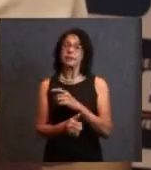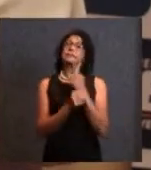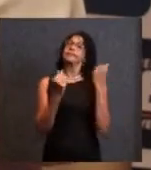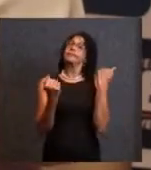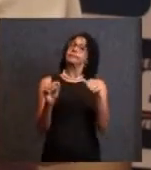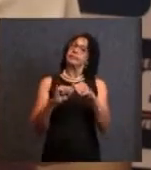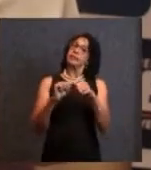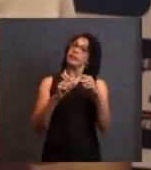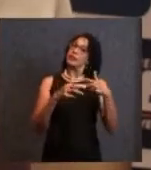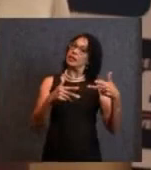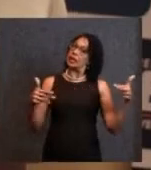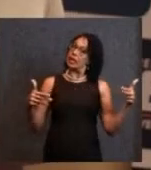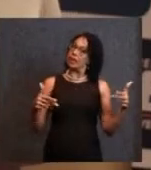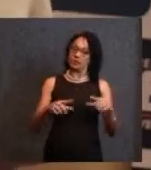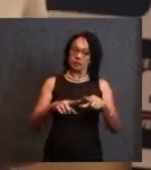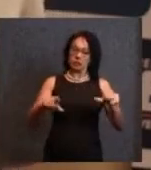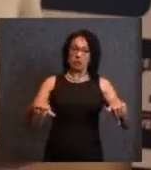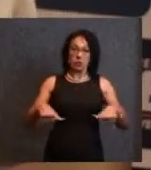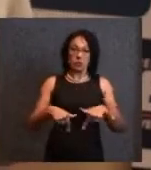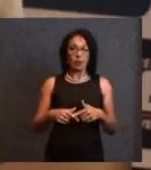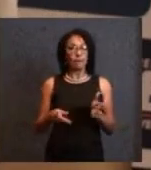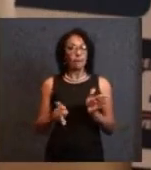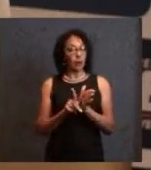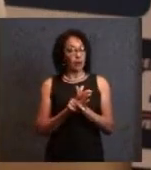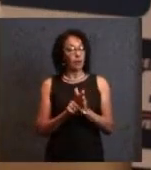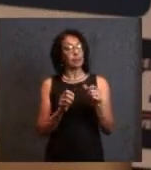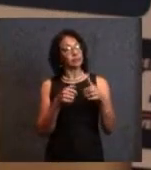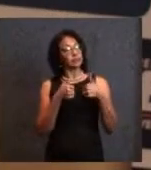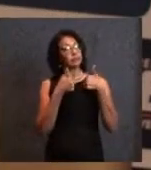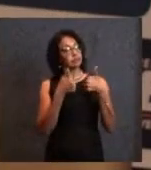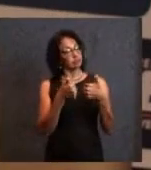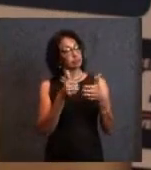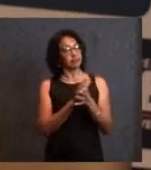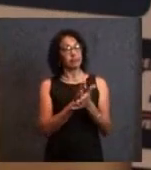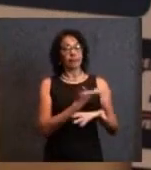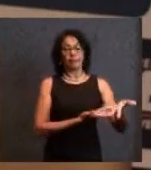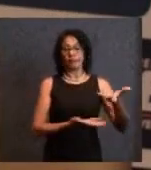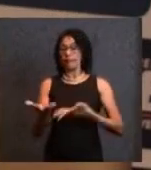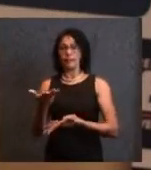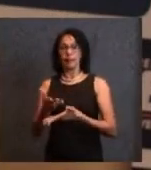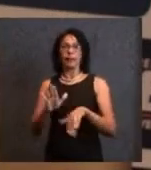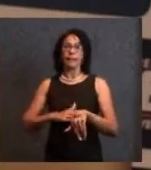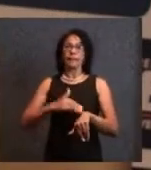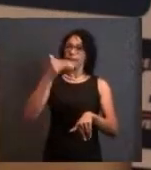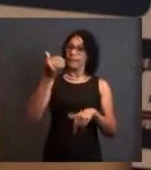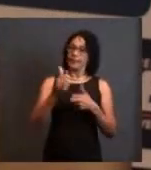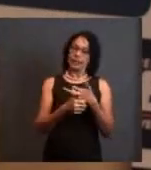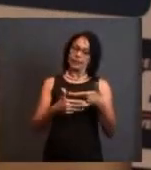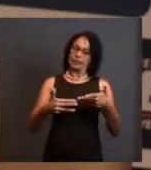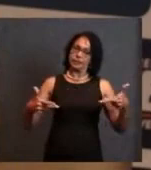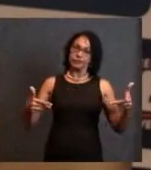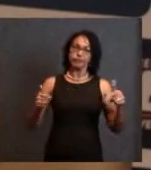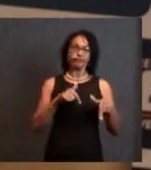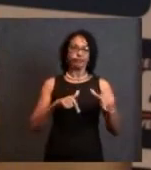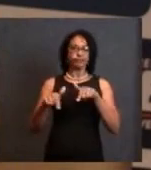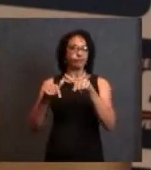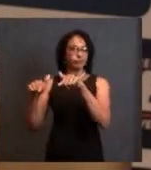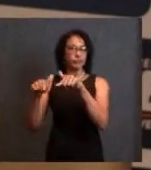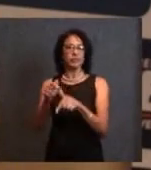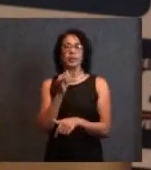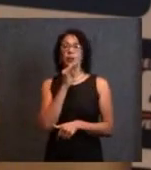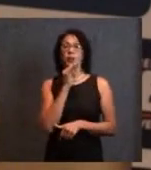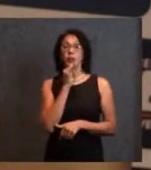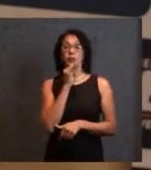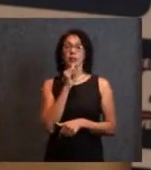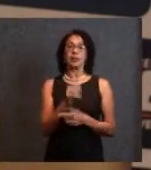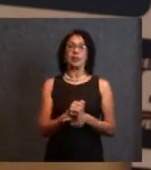que pode ser desenvolvida nos pátios para que sejam também distribuídos. E mais outras ações, como, por exemplo,